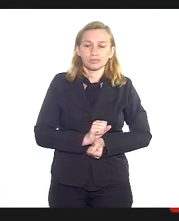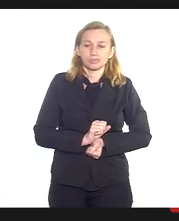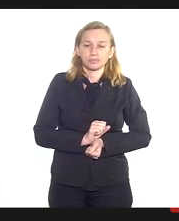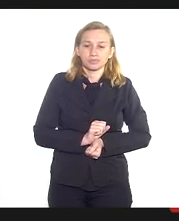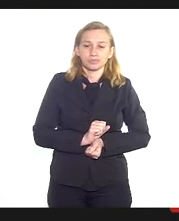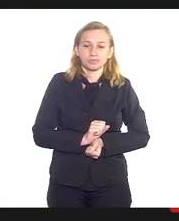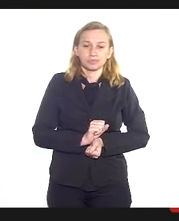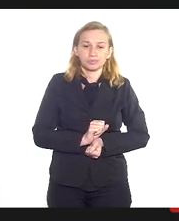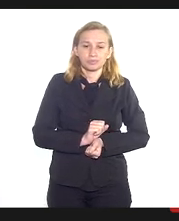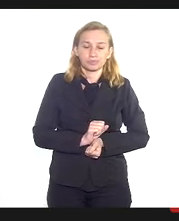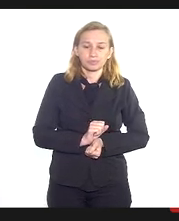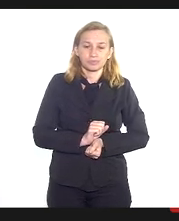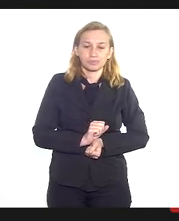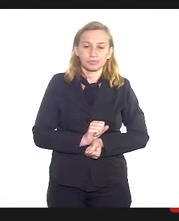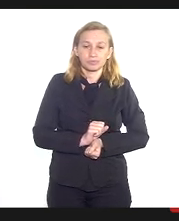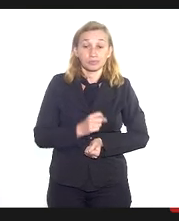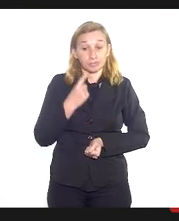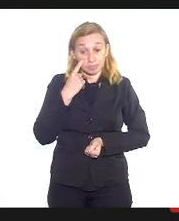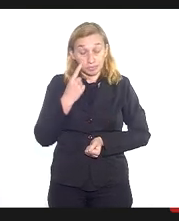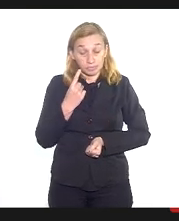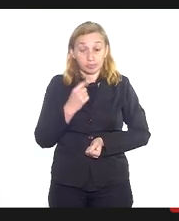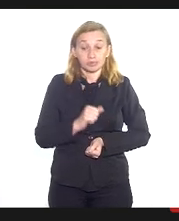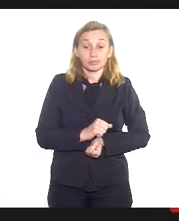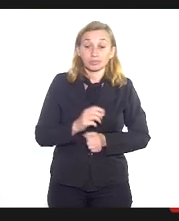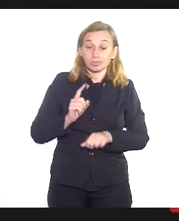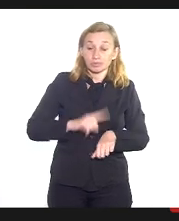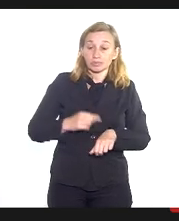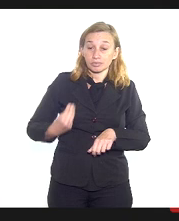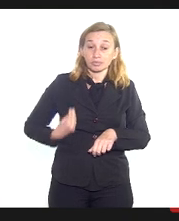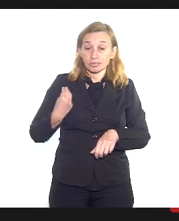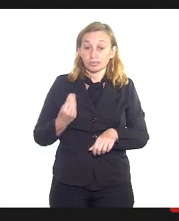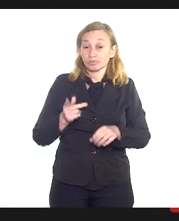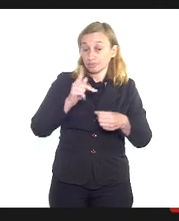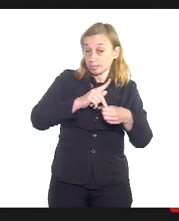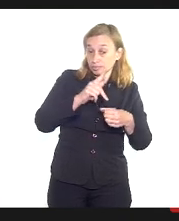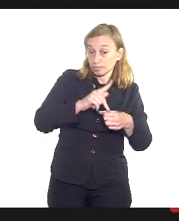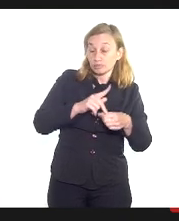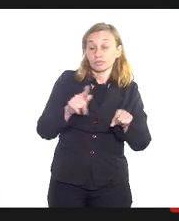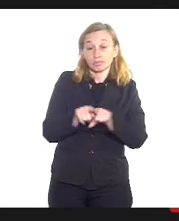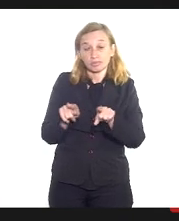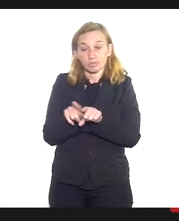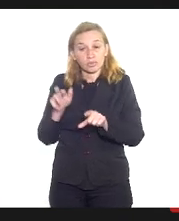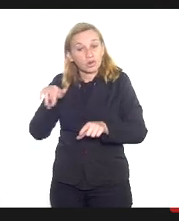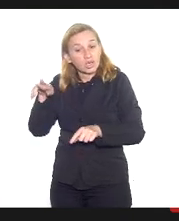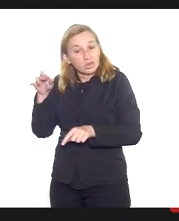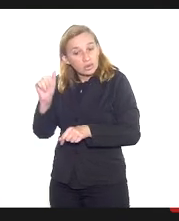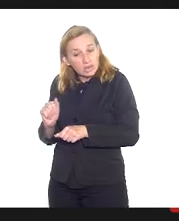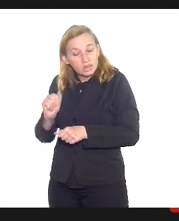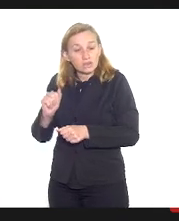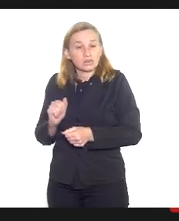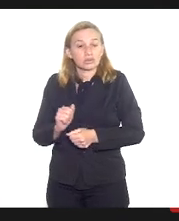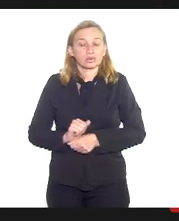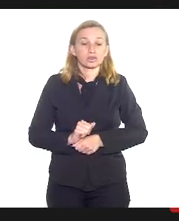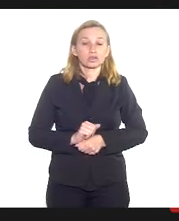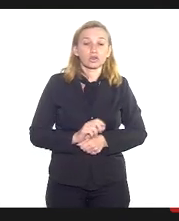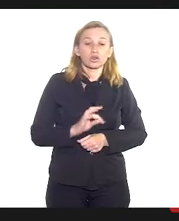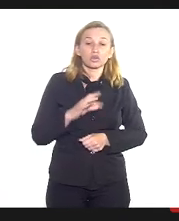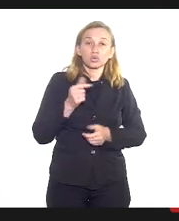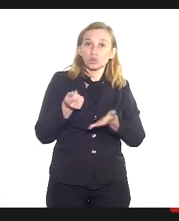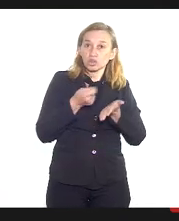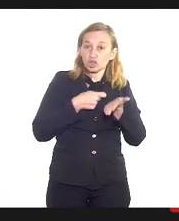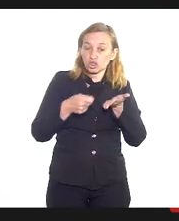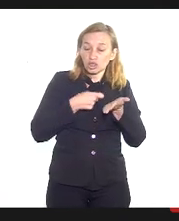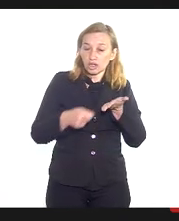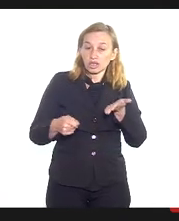as instâncias devidas. E tanto a Petrobras quanto a Procuradoria, aquilo que está escrito em